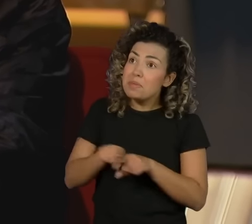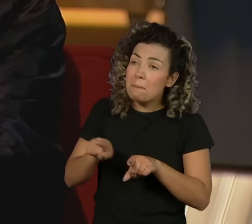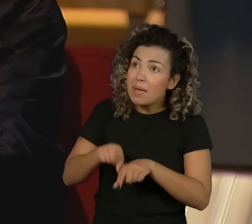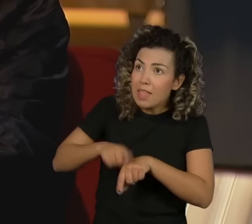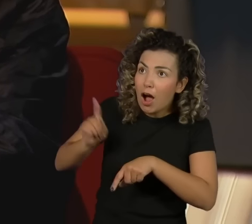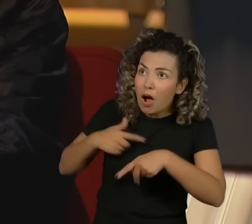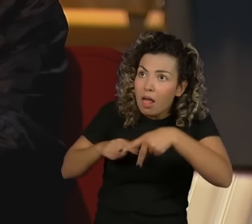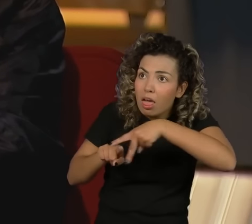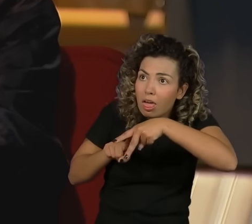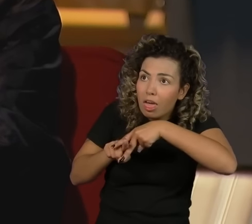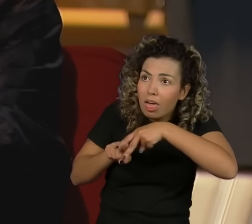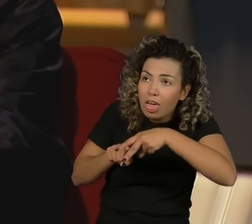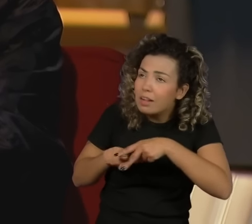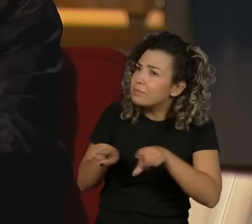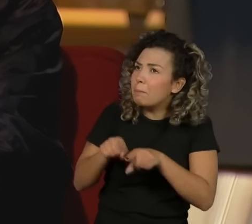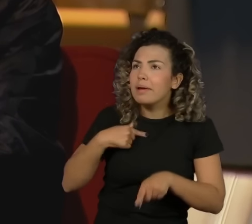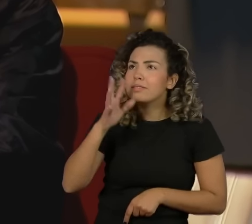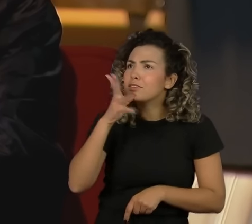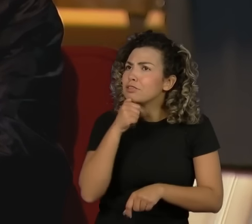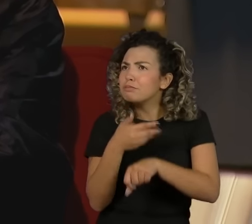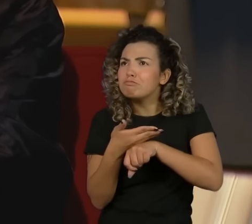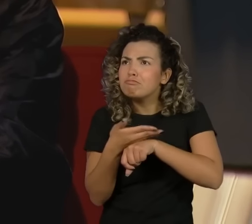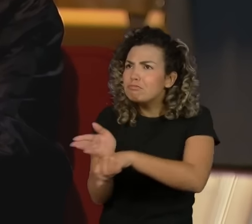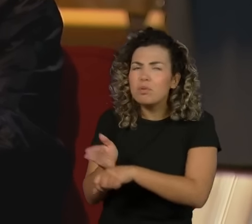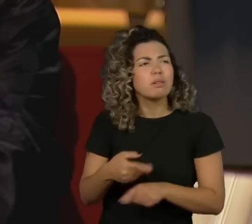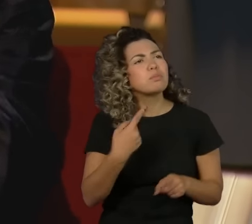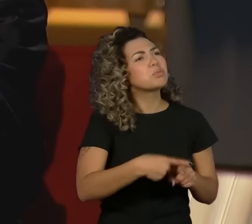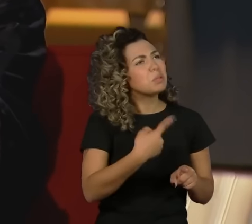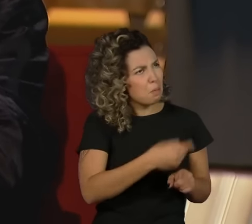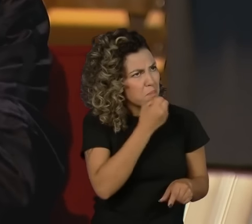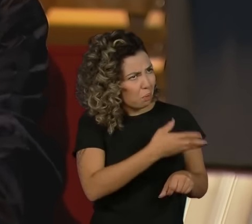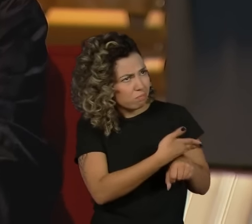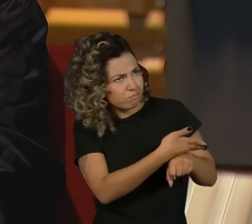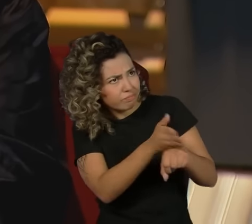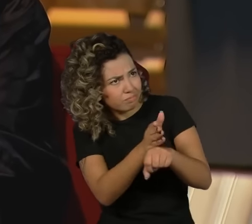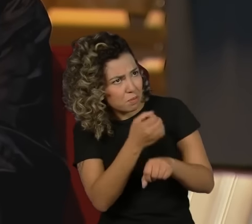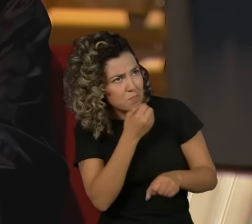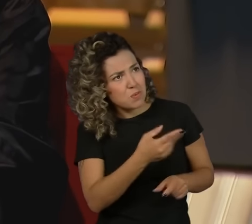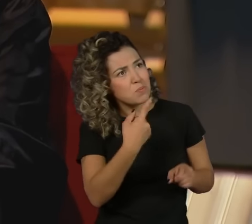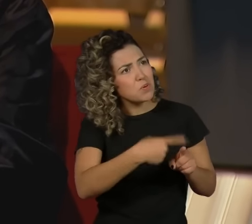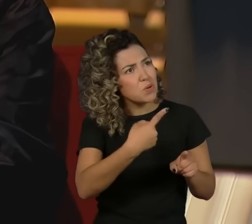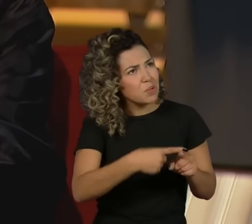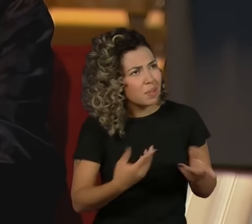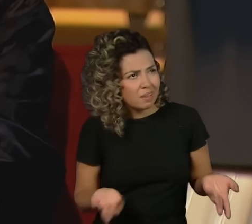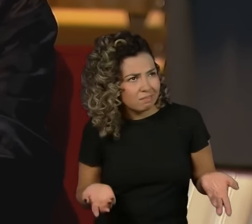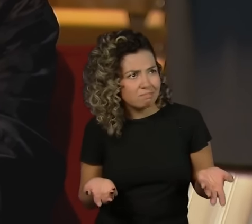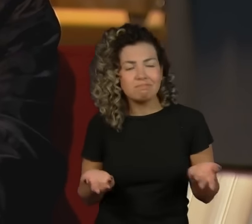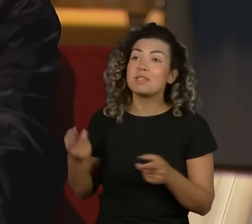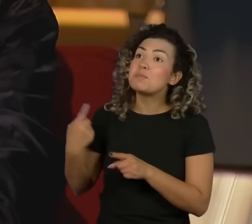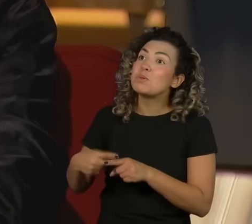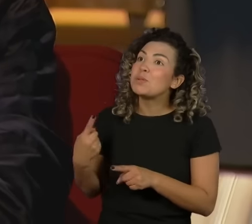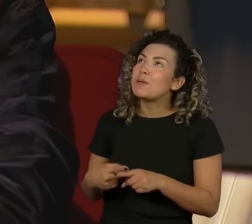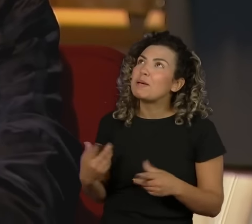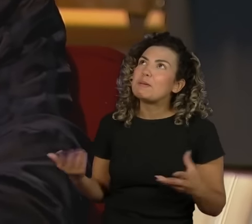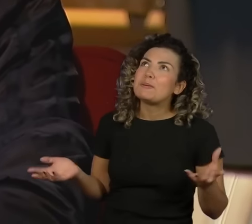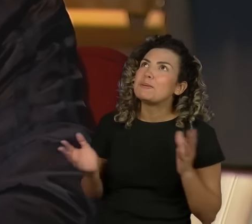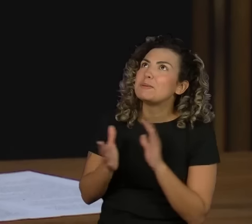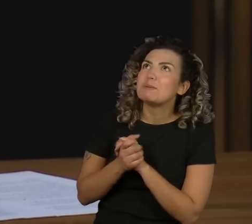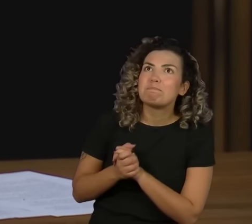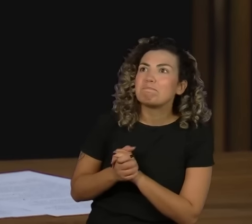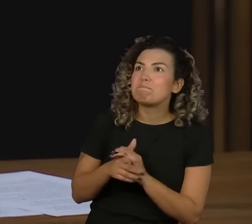foi tardio. Foi tudo tardio, cara. Entendeu? Por que que é bom? Isso às vezes é bom, porque eu acho que pode sobreviver, pode estender até